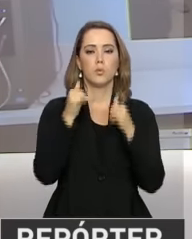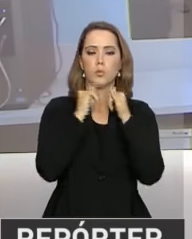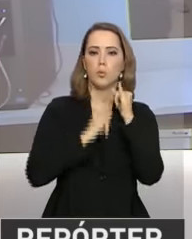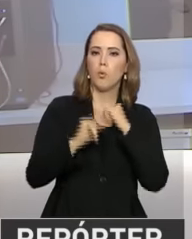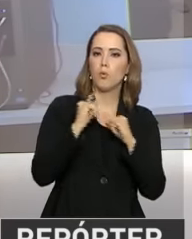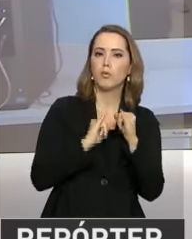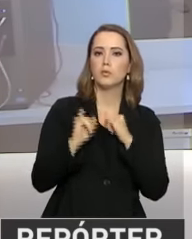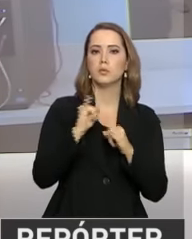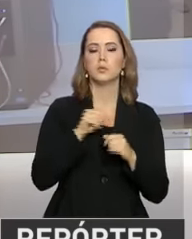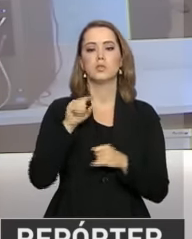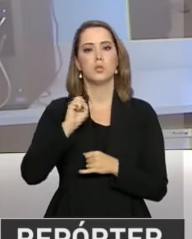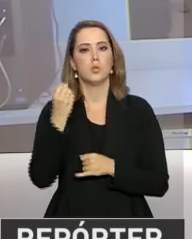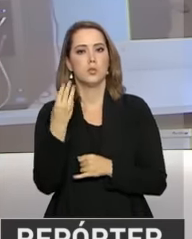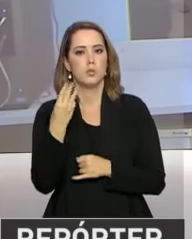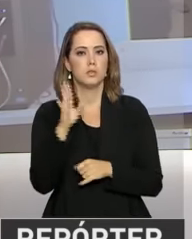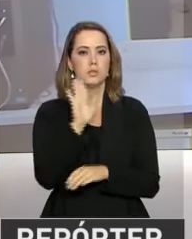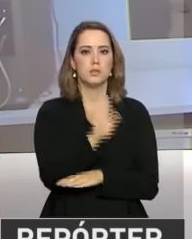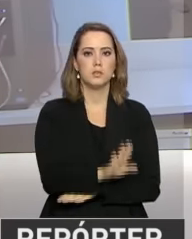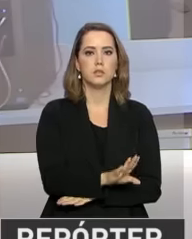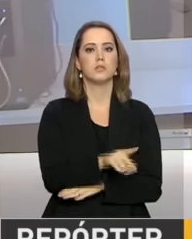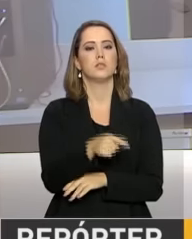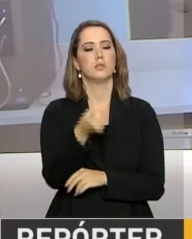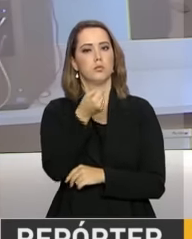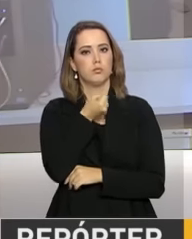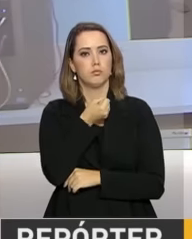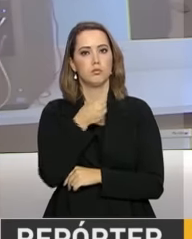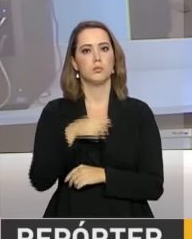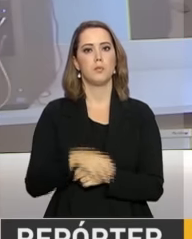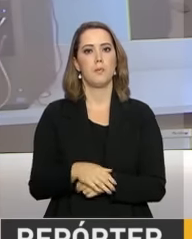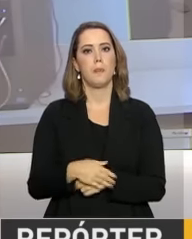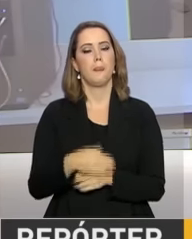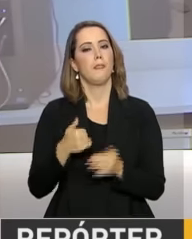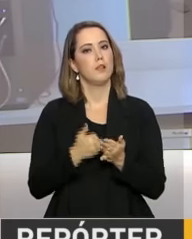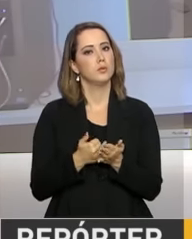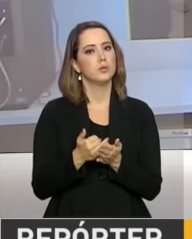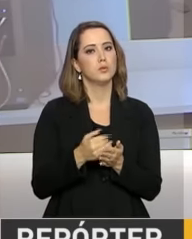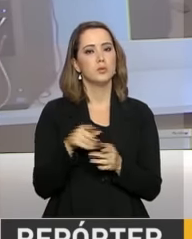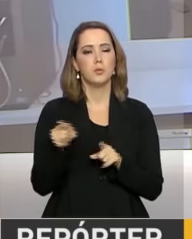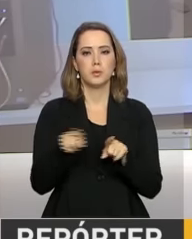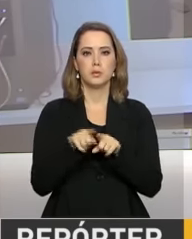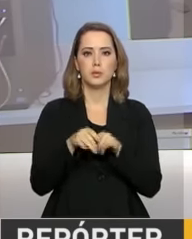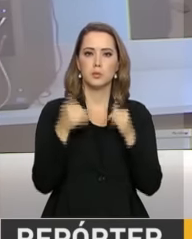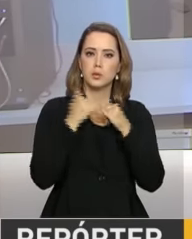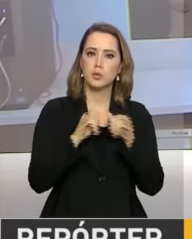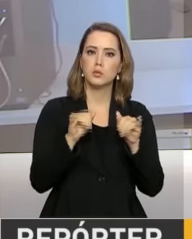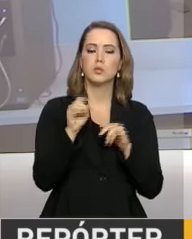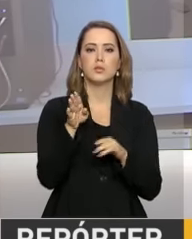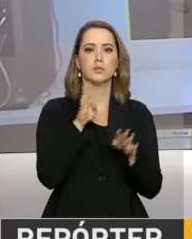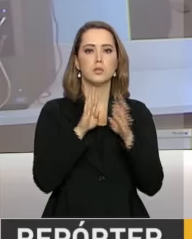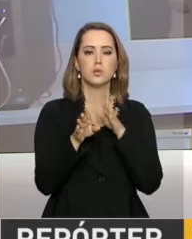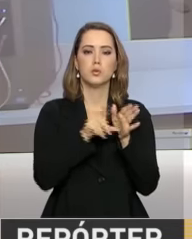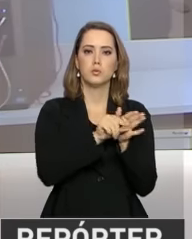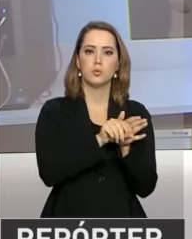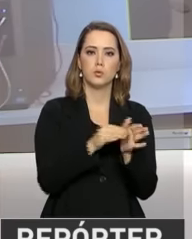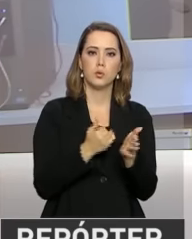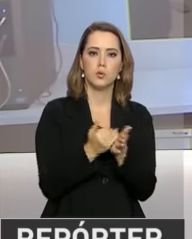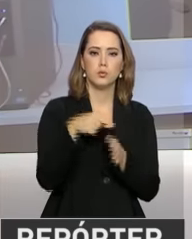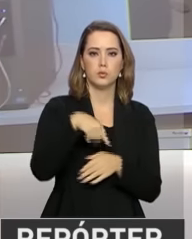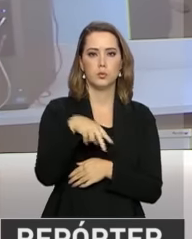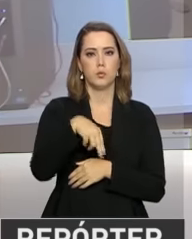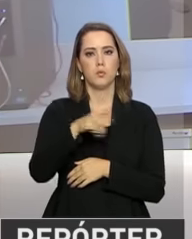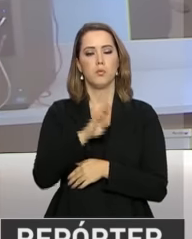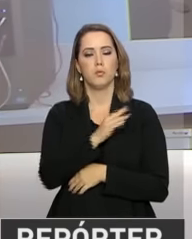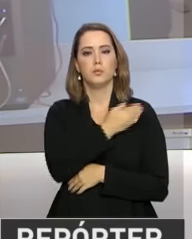ou às 3 da tarde na próxima edição do repórter NBR acompanhe também as novidades em nossas redes sociais Continue com a gente